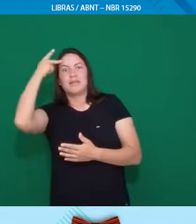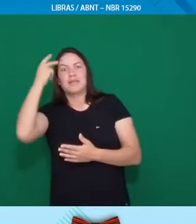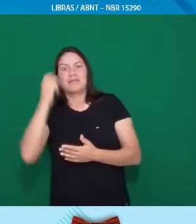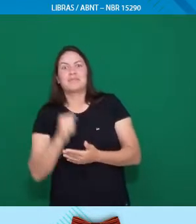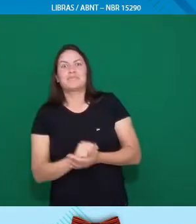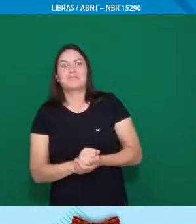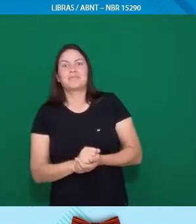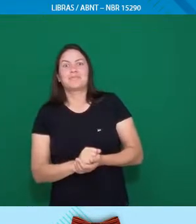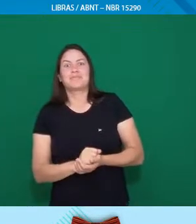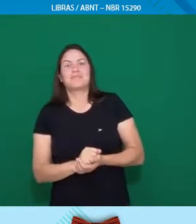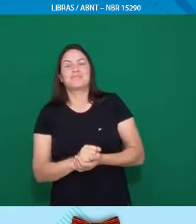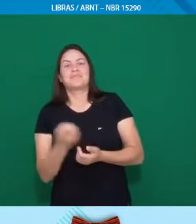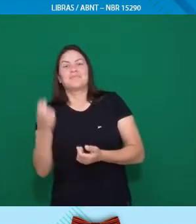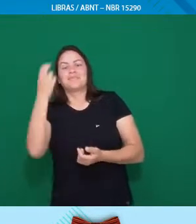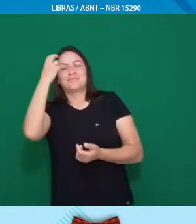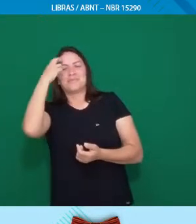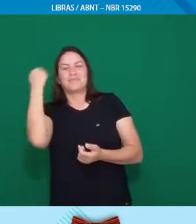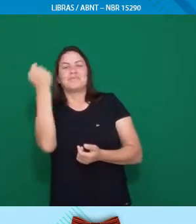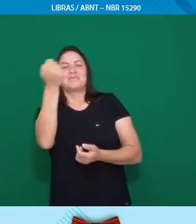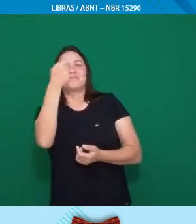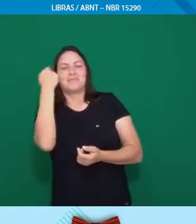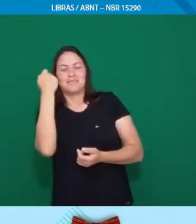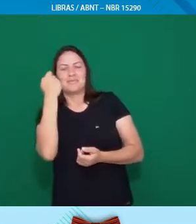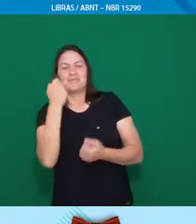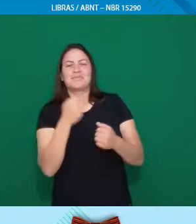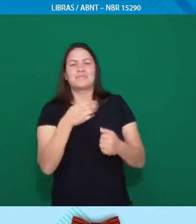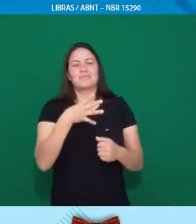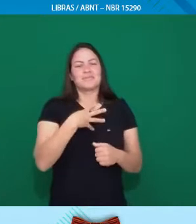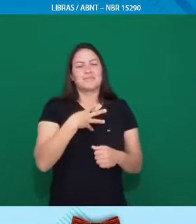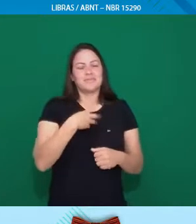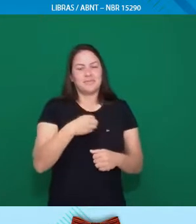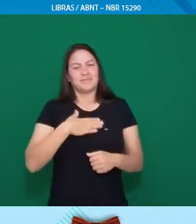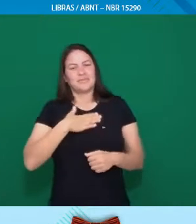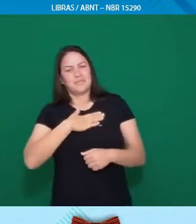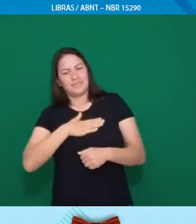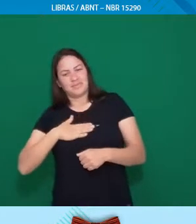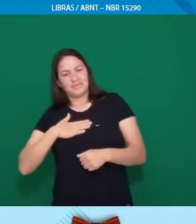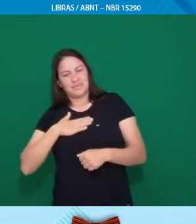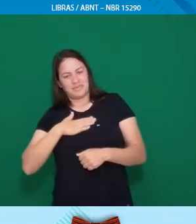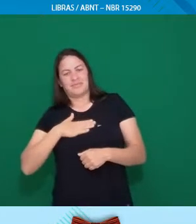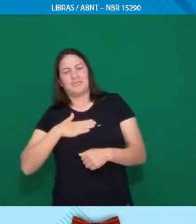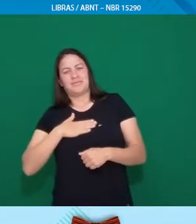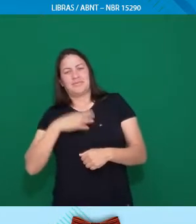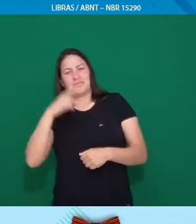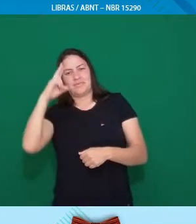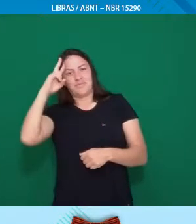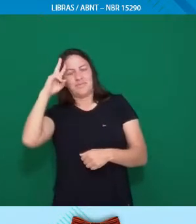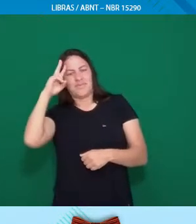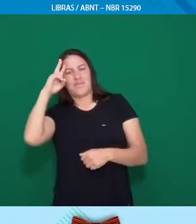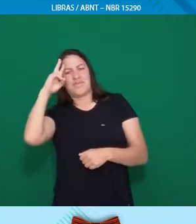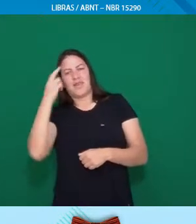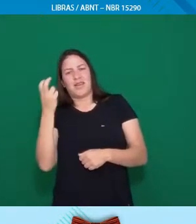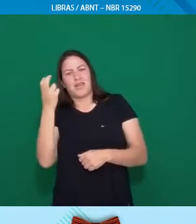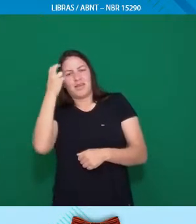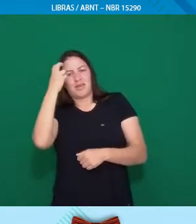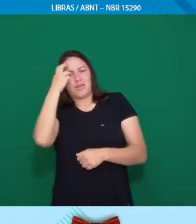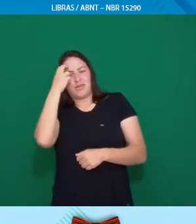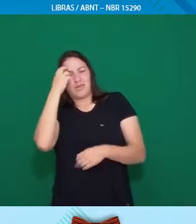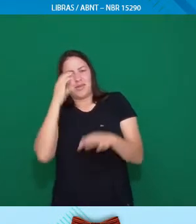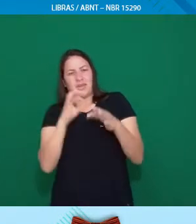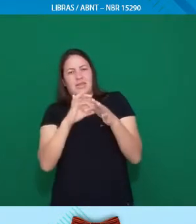né pela cultura do nosso município eu como já falei que gosta muito da história da Cultura